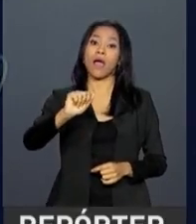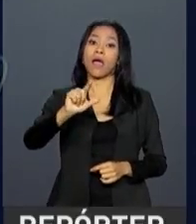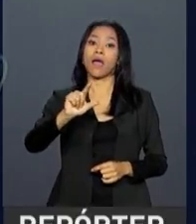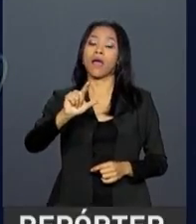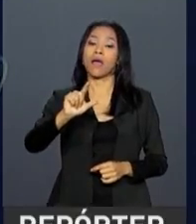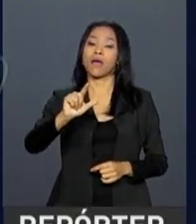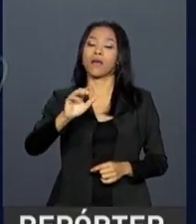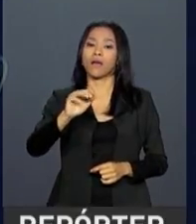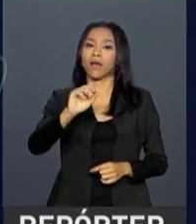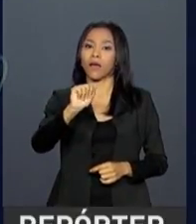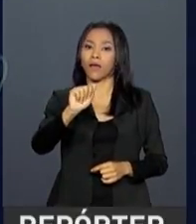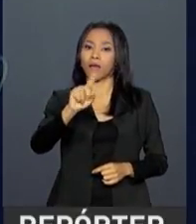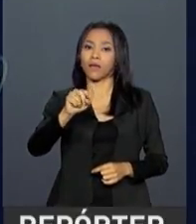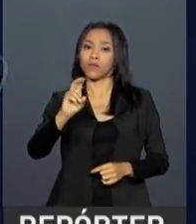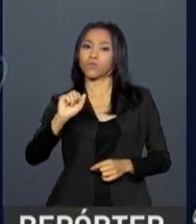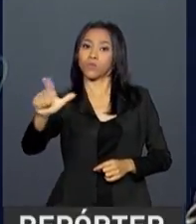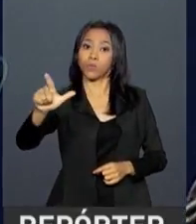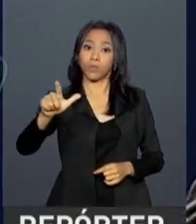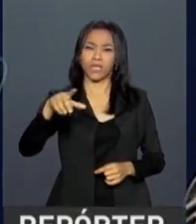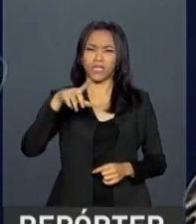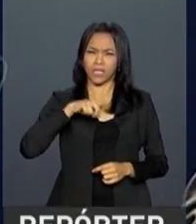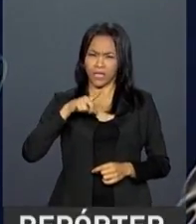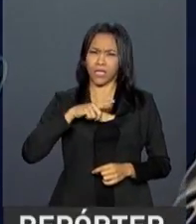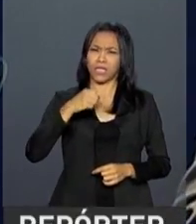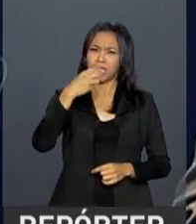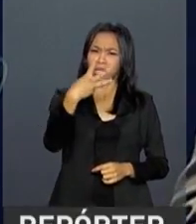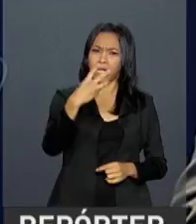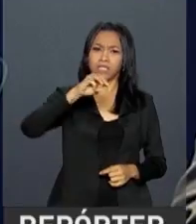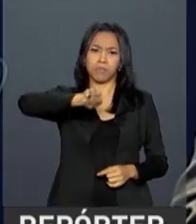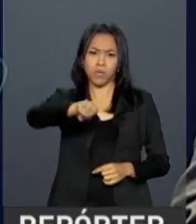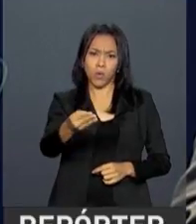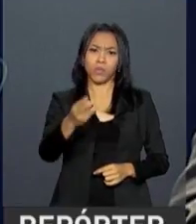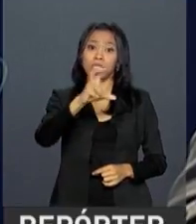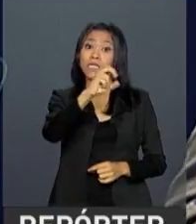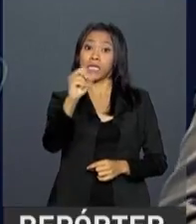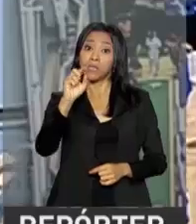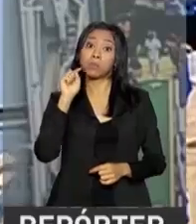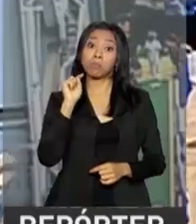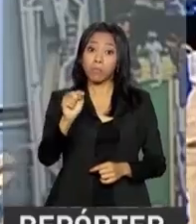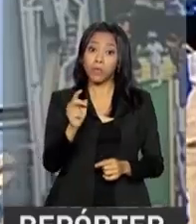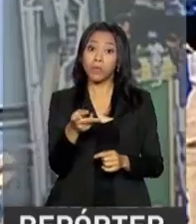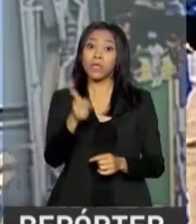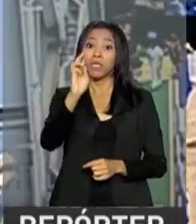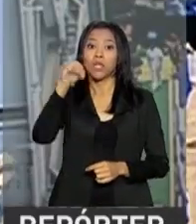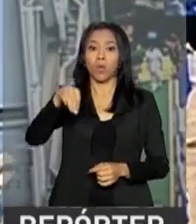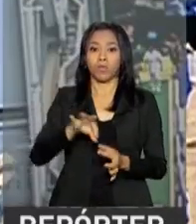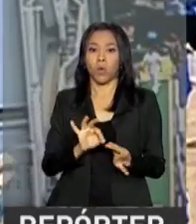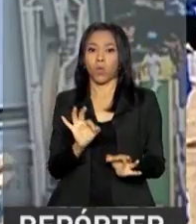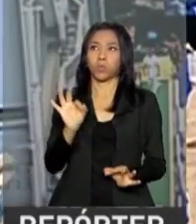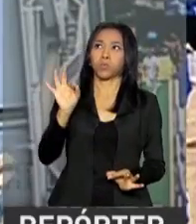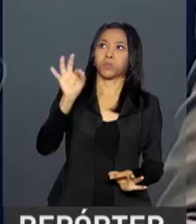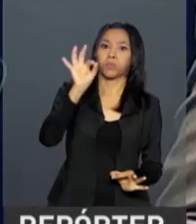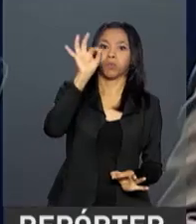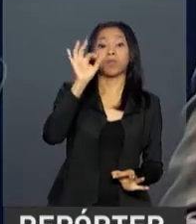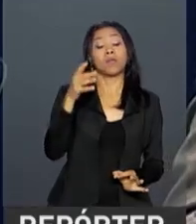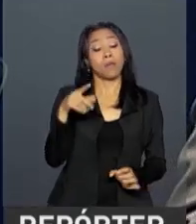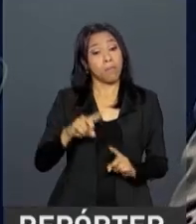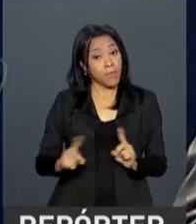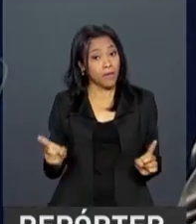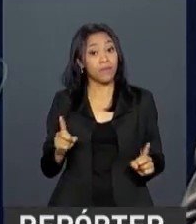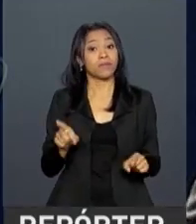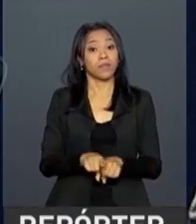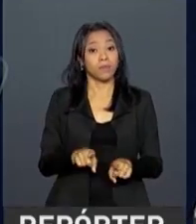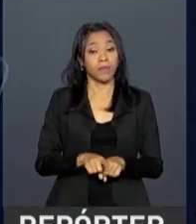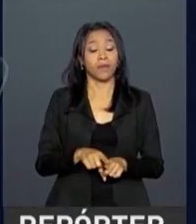que alcançou 3 milhões e 500 mil quilômetros quadrados mas é preciso também lembrar